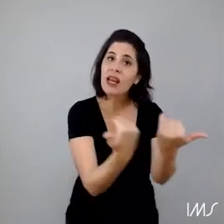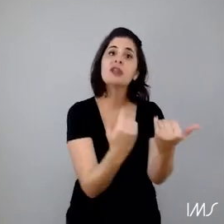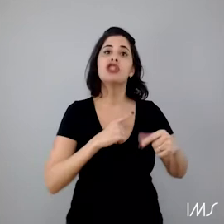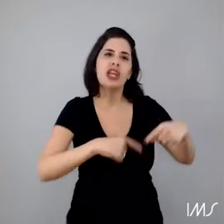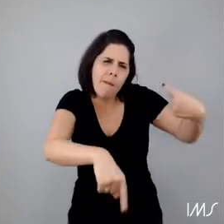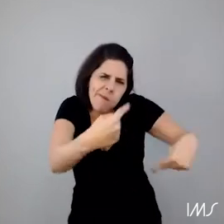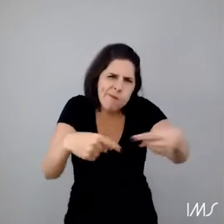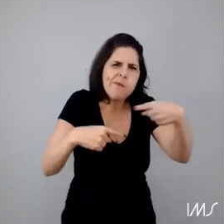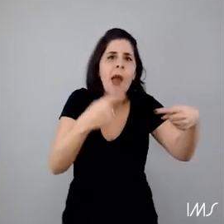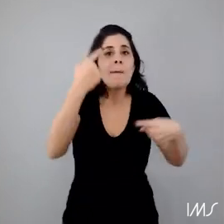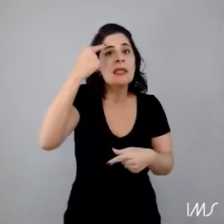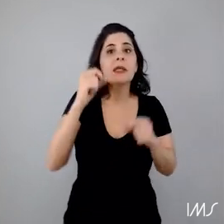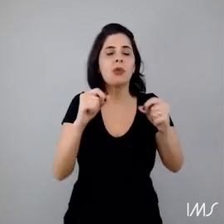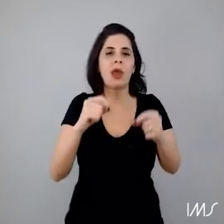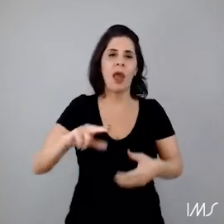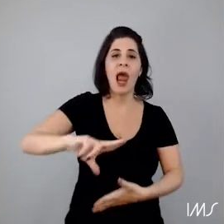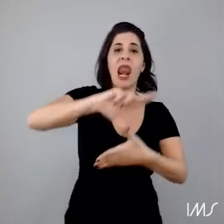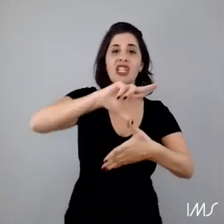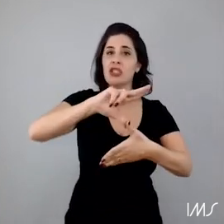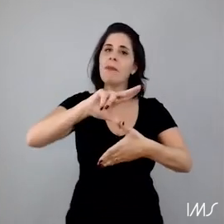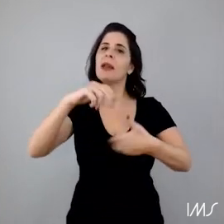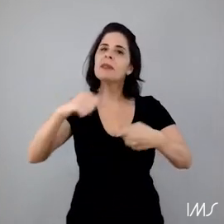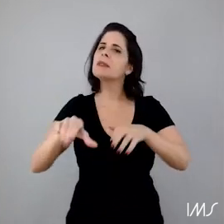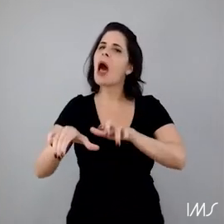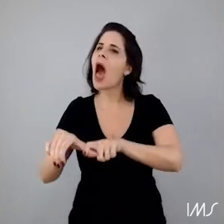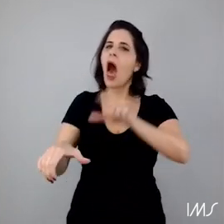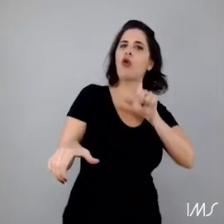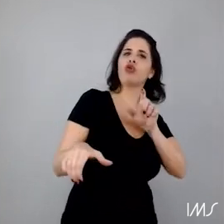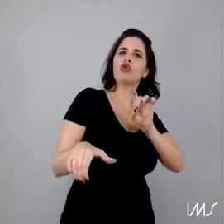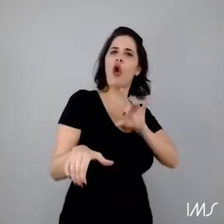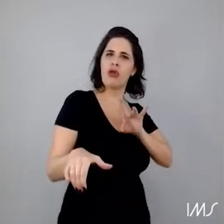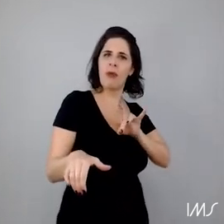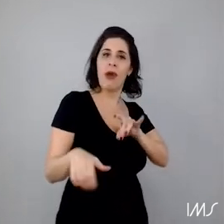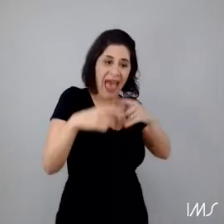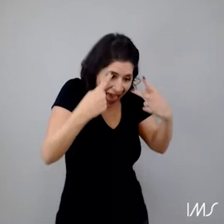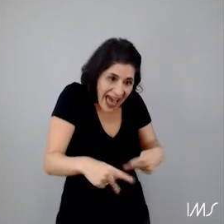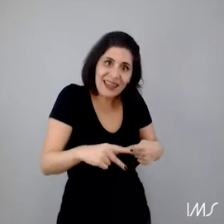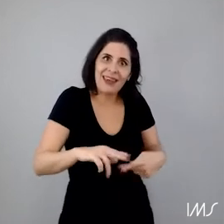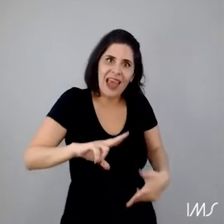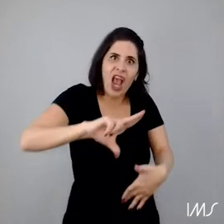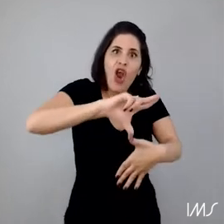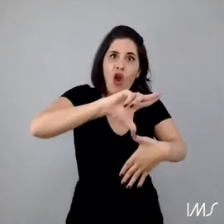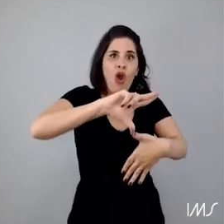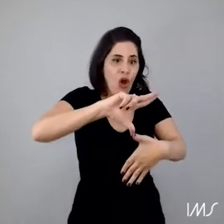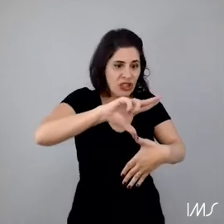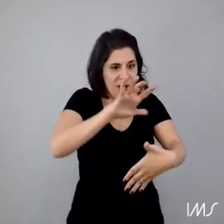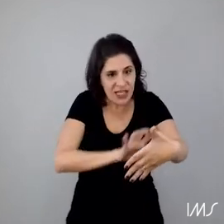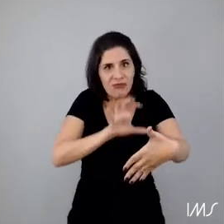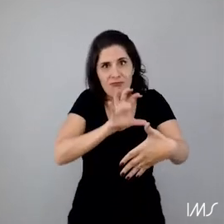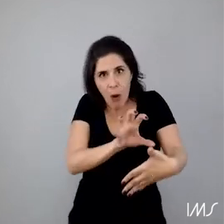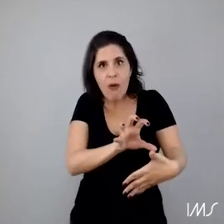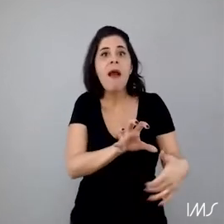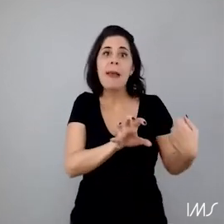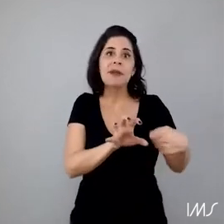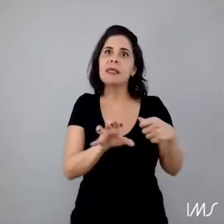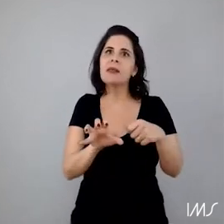que precisava, então, se emancipar dos estereótipos embutidos no olhar europeu, um olhar colonizador. Fotografia como